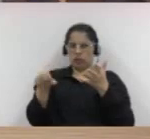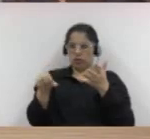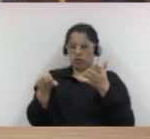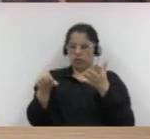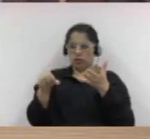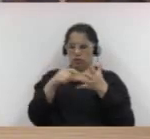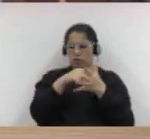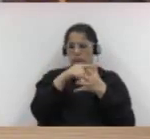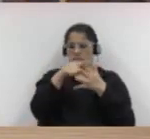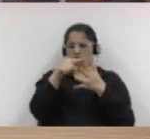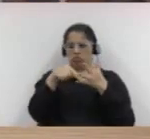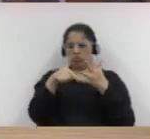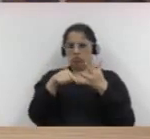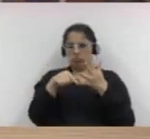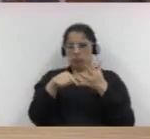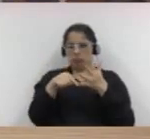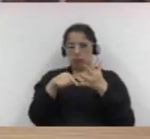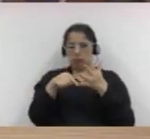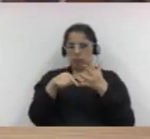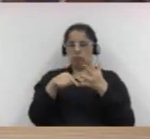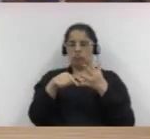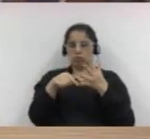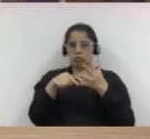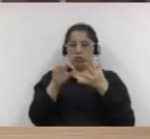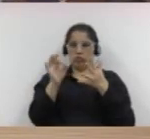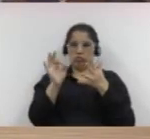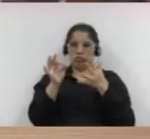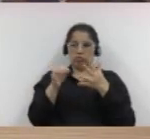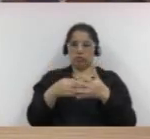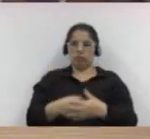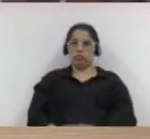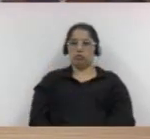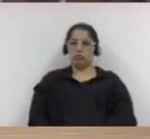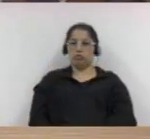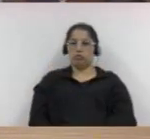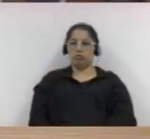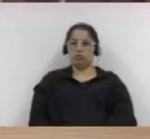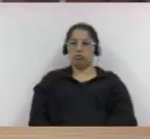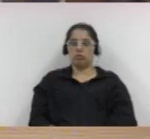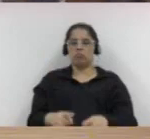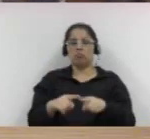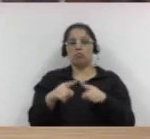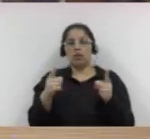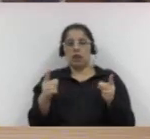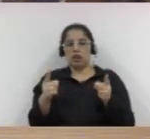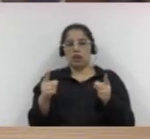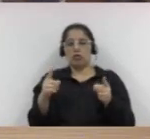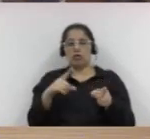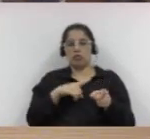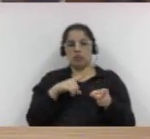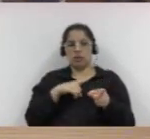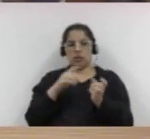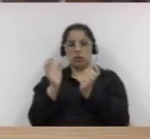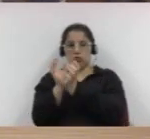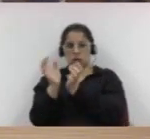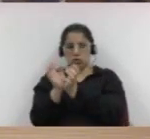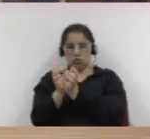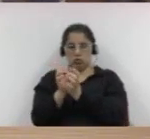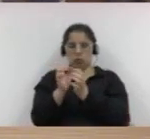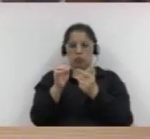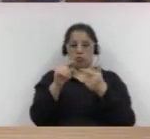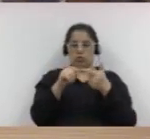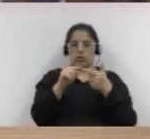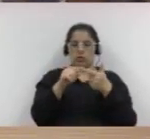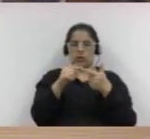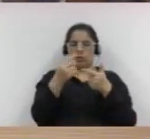do dia 25 ao dia 29. Porém, nós tivemos comissões na quinta-feira, que é dia 26,